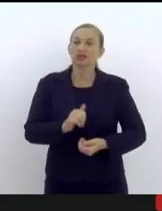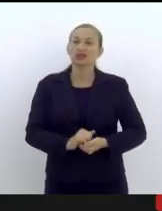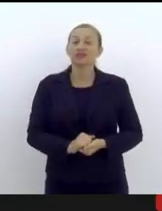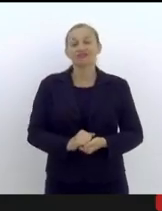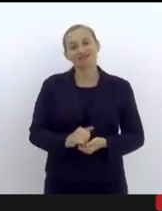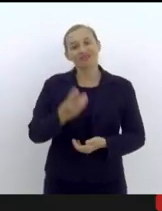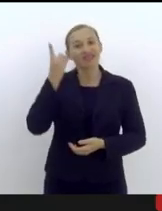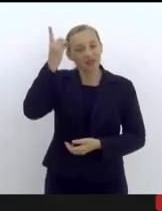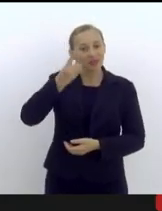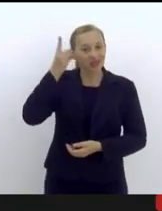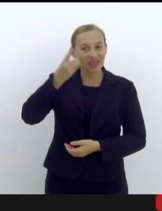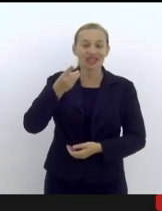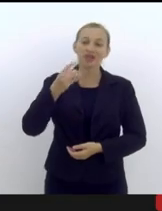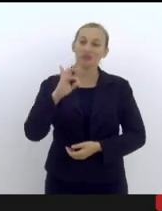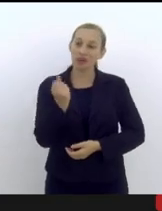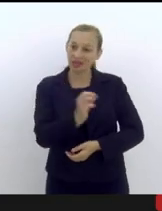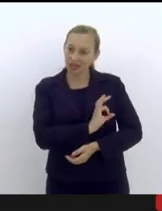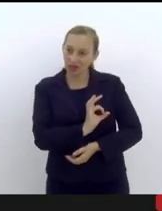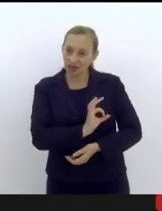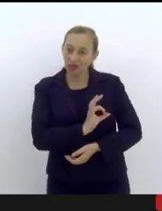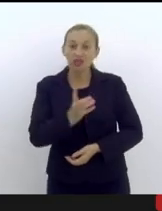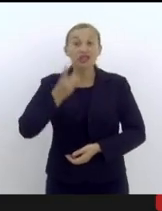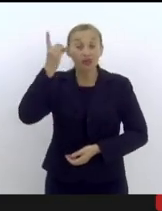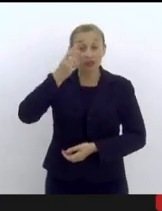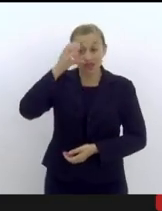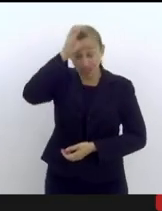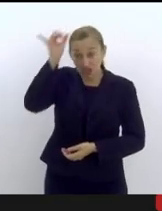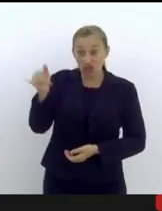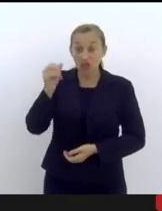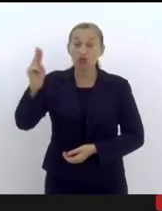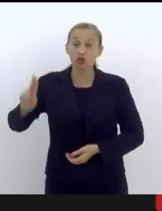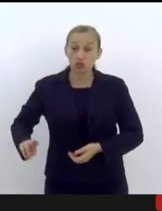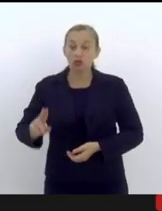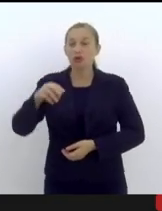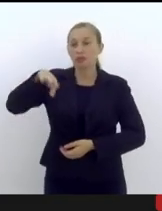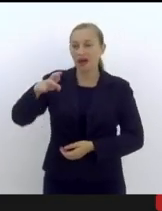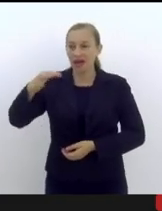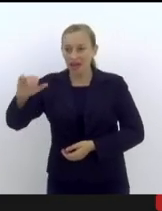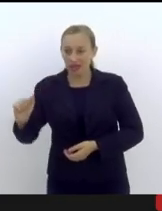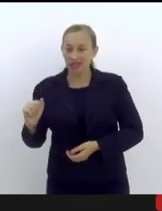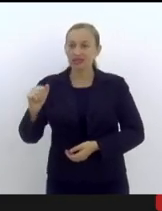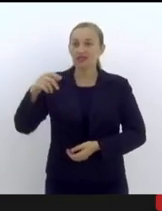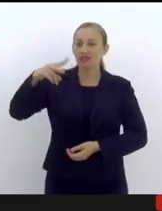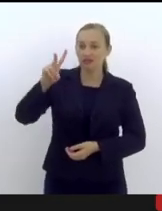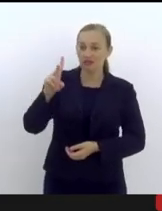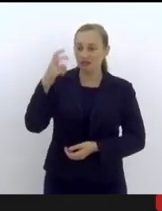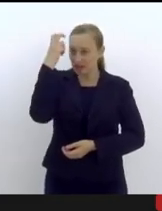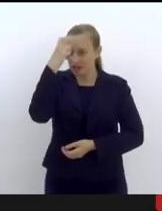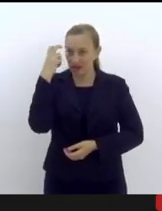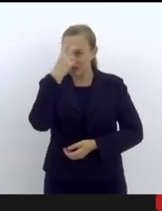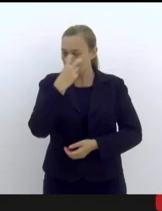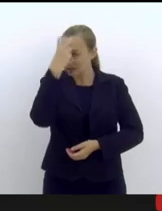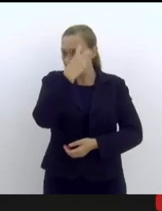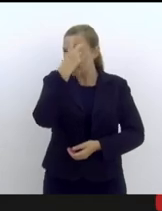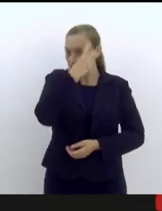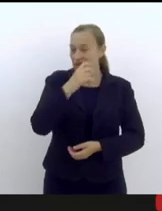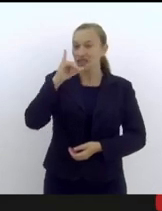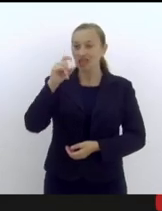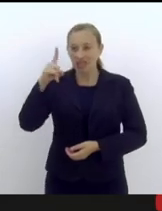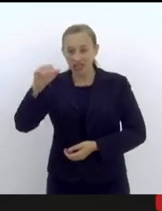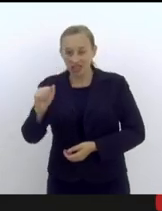contas deputada que ajuda deputada Marina deputada Verônica deputada índia